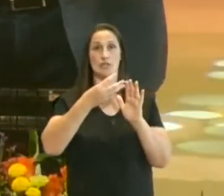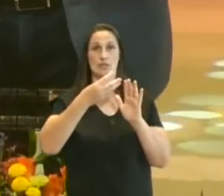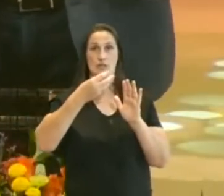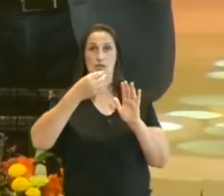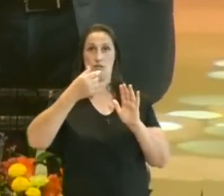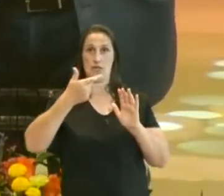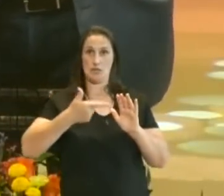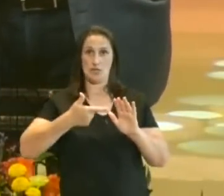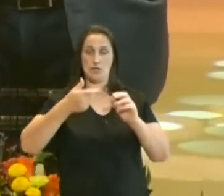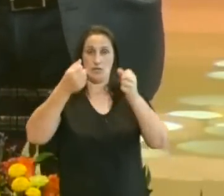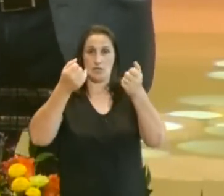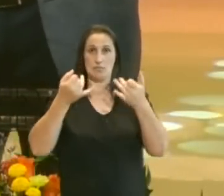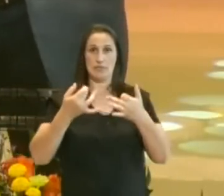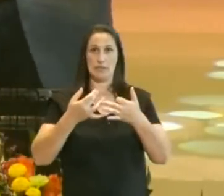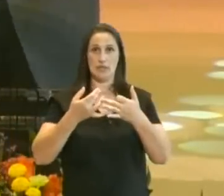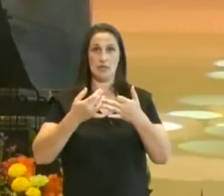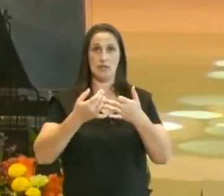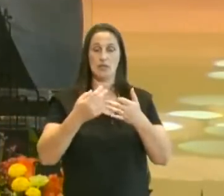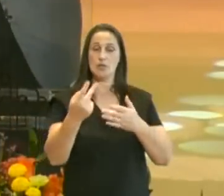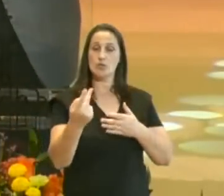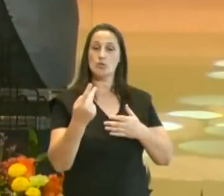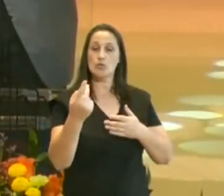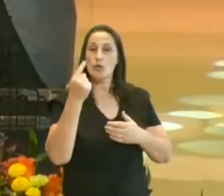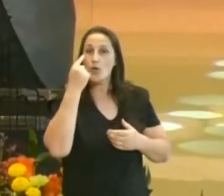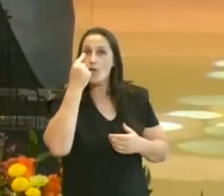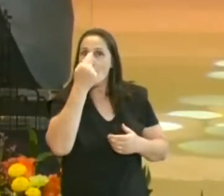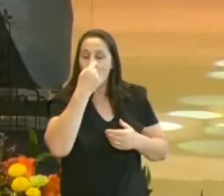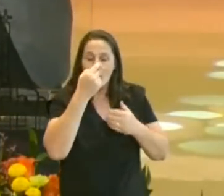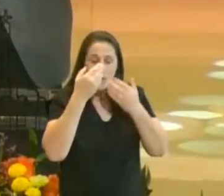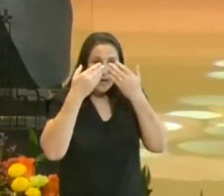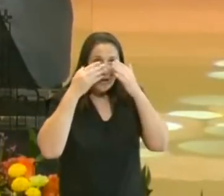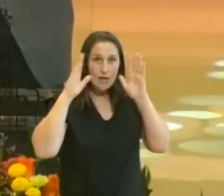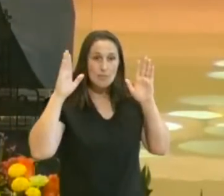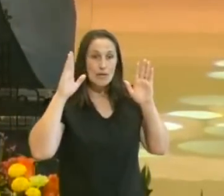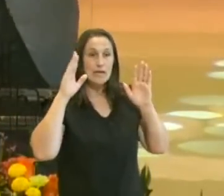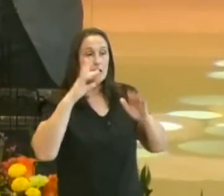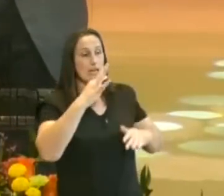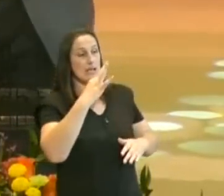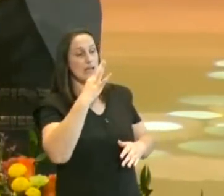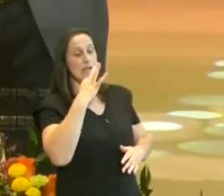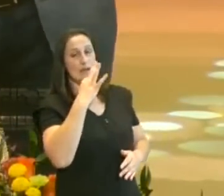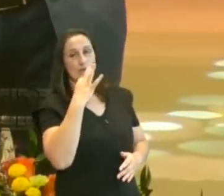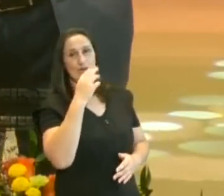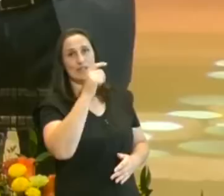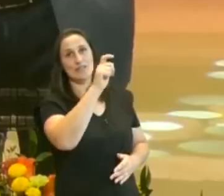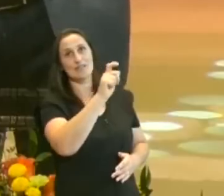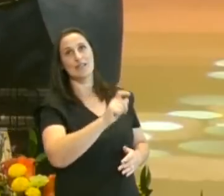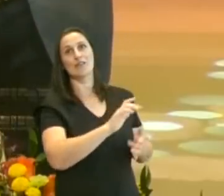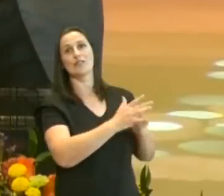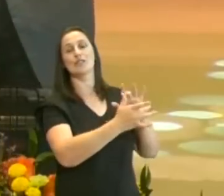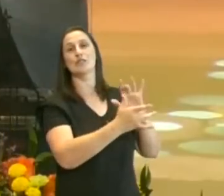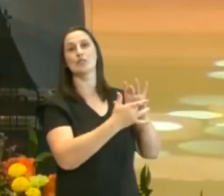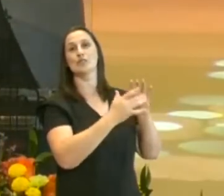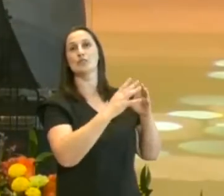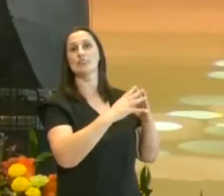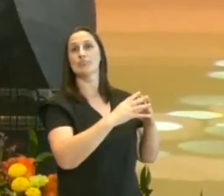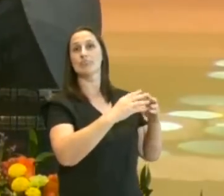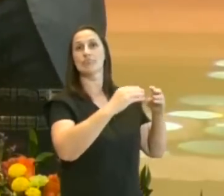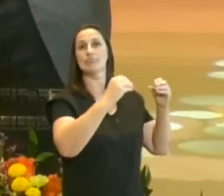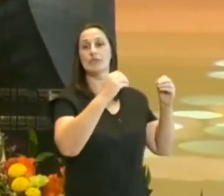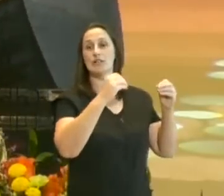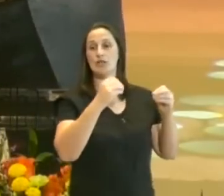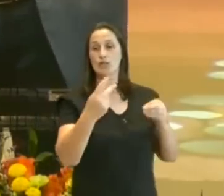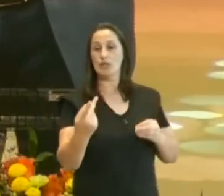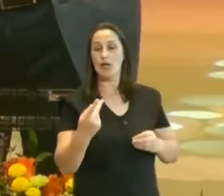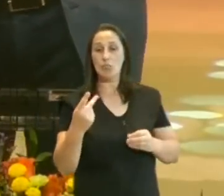olhos deles foram abertos e o reconheceram, e ele desapareceu na vista deles, e perguntaram-se um ao